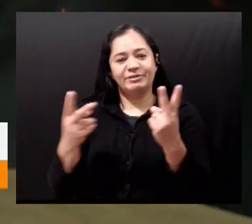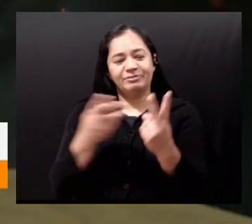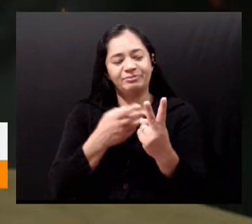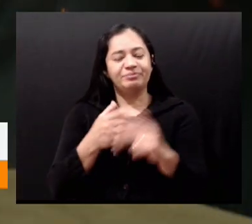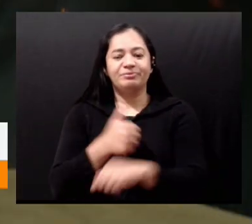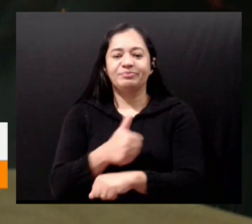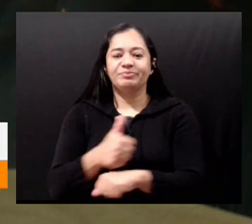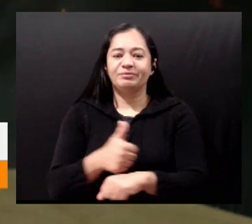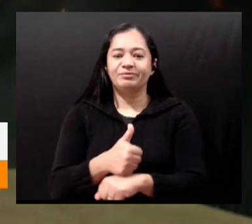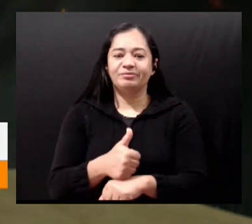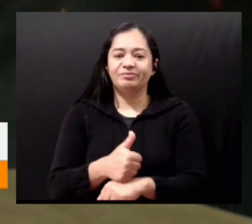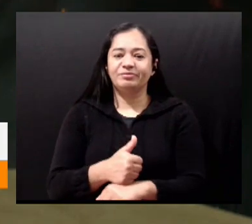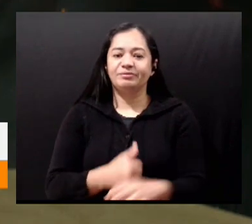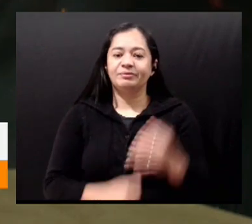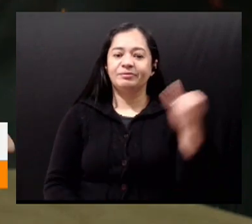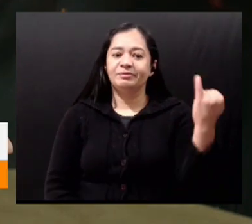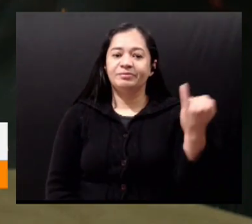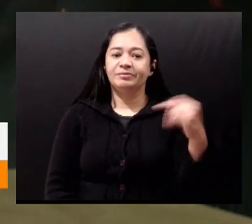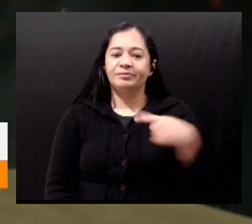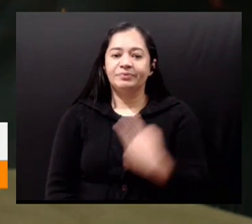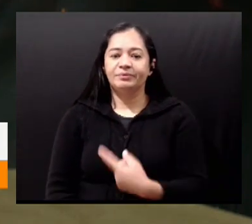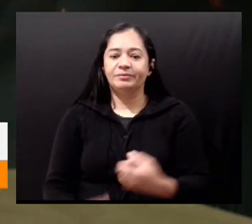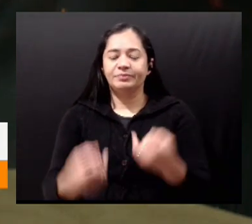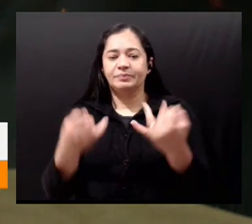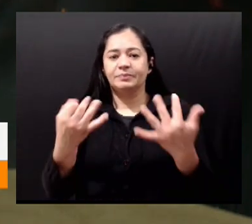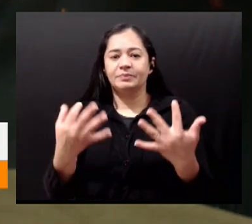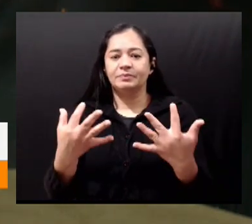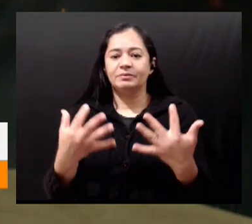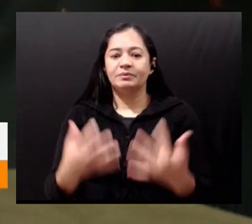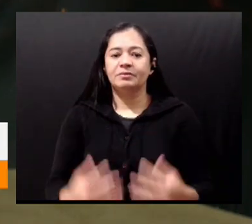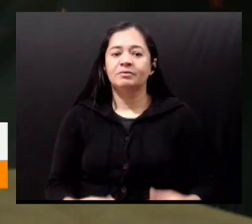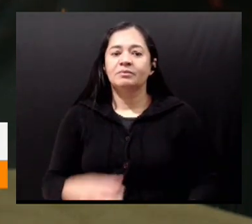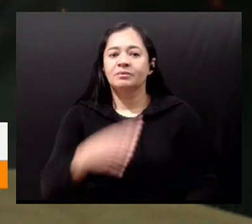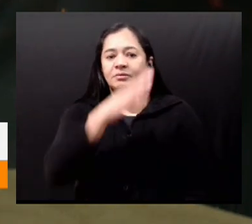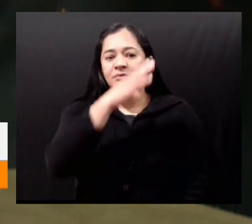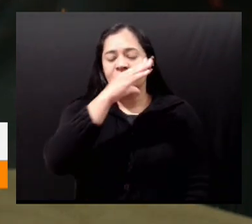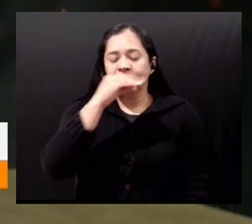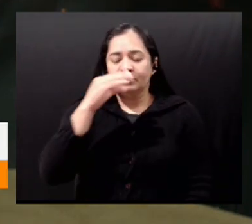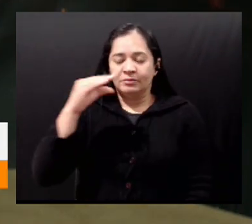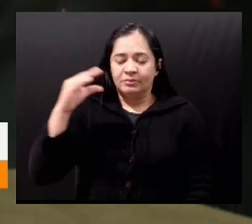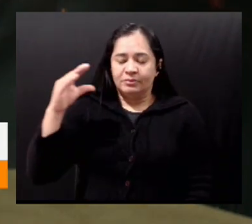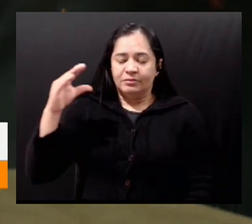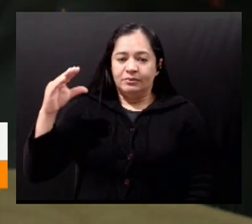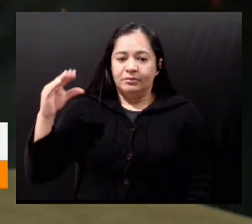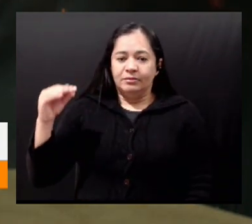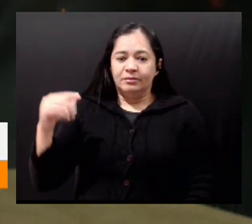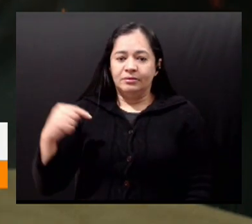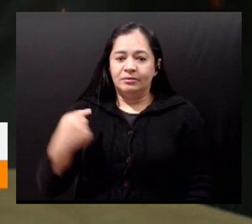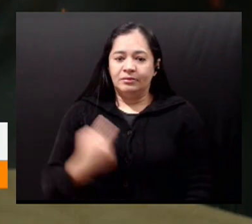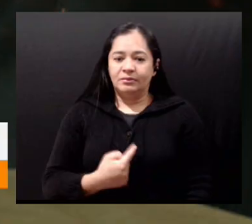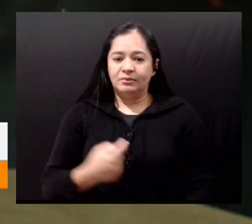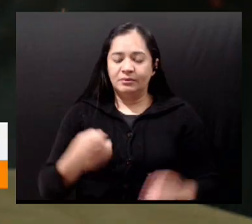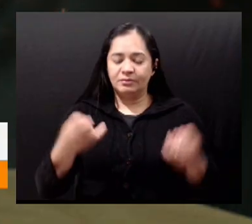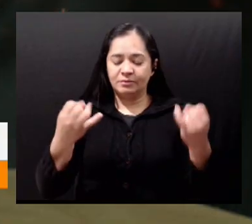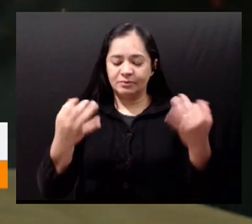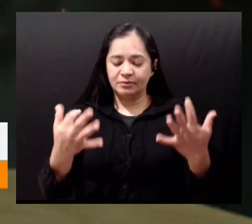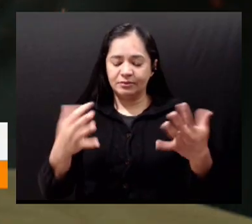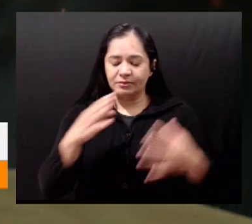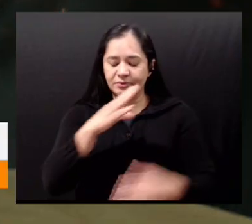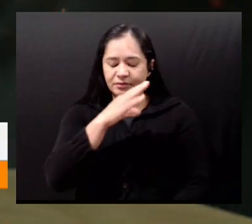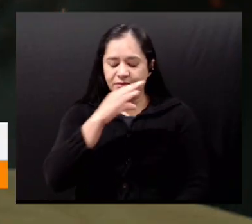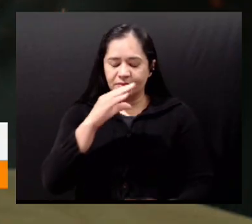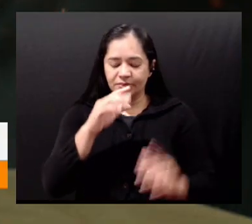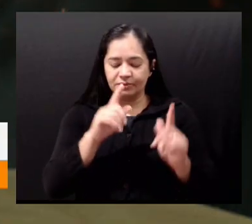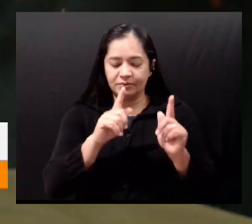muito importante a gente falar, de adolescente quando a gente fala de ansiedade coletiva, porque nós temos aí relatos, né,